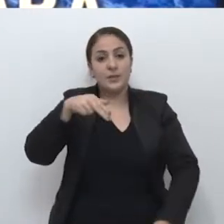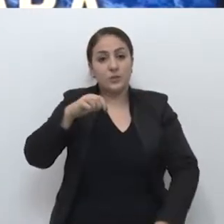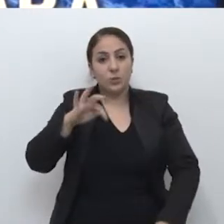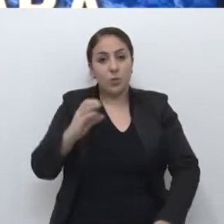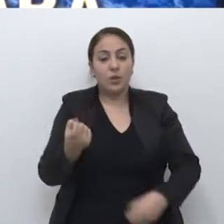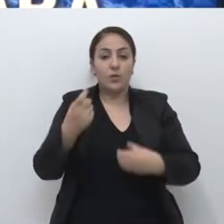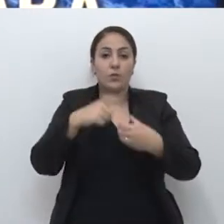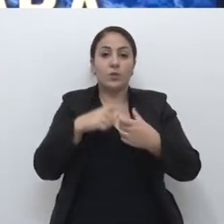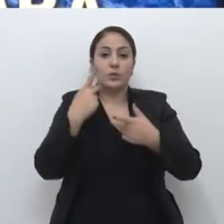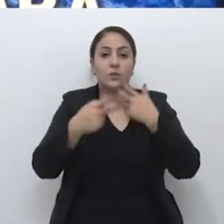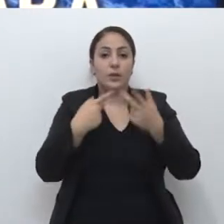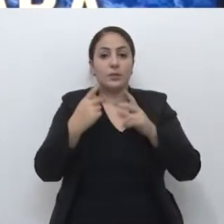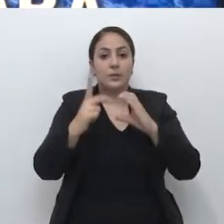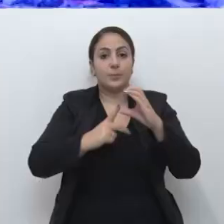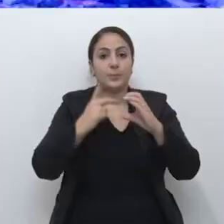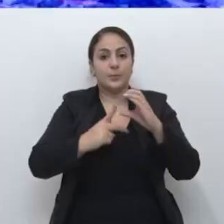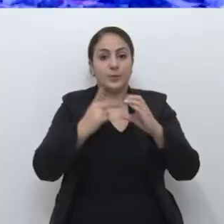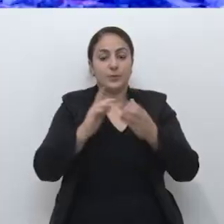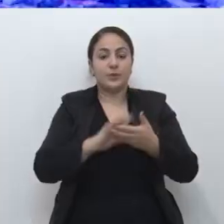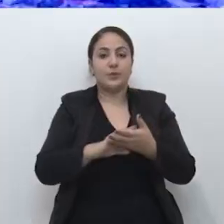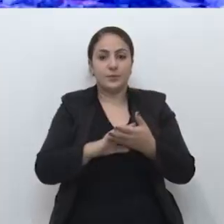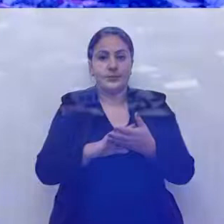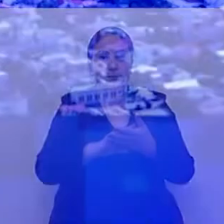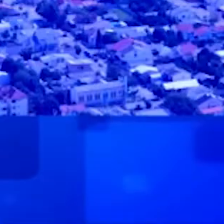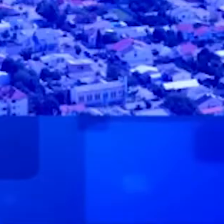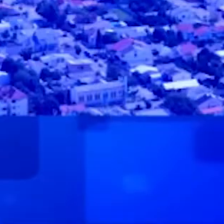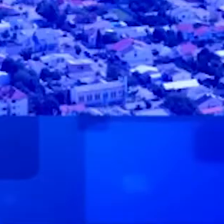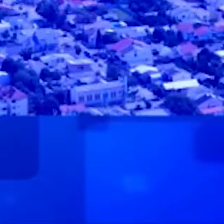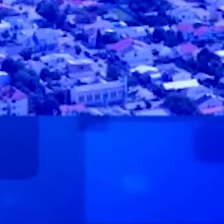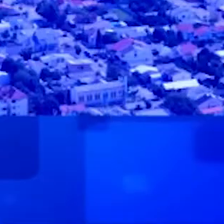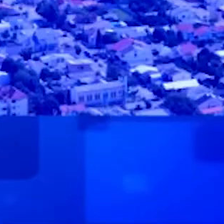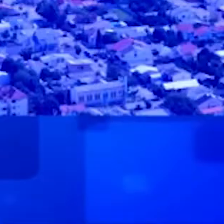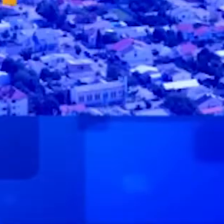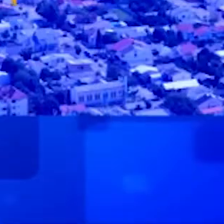destaque na Câmara de Vereadores.